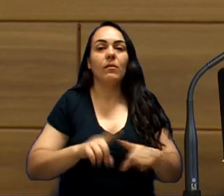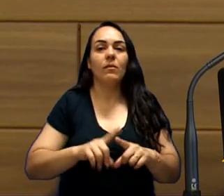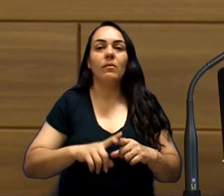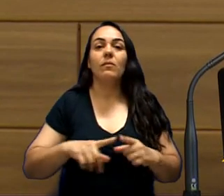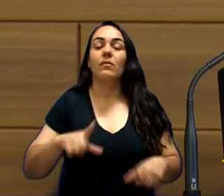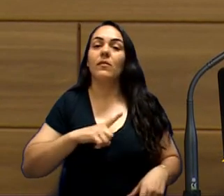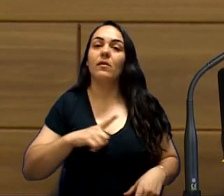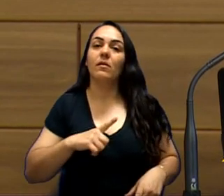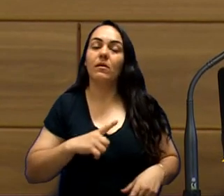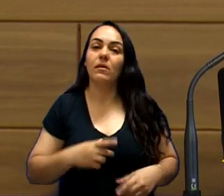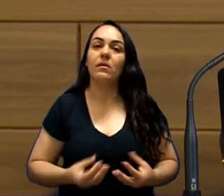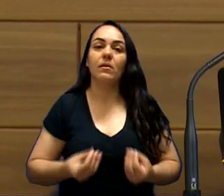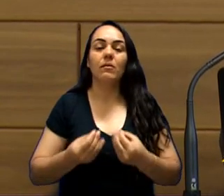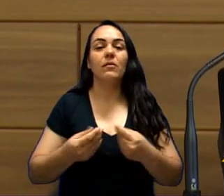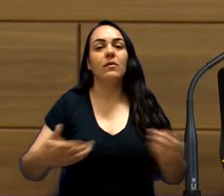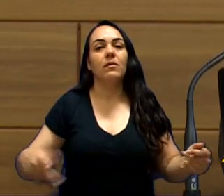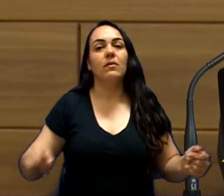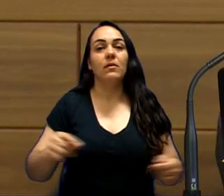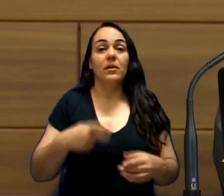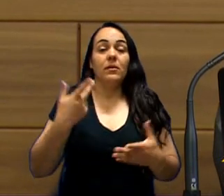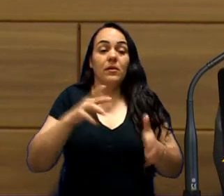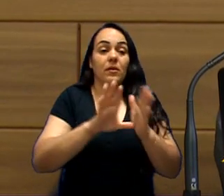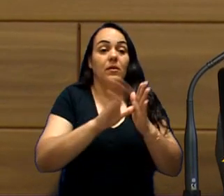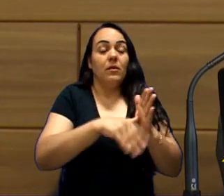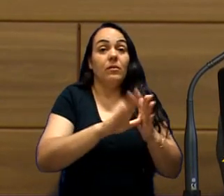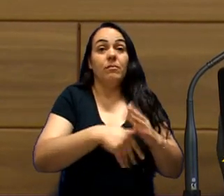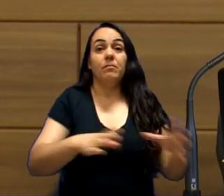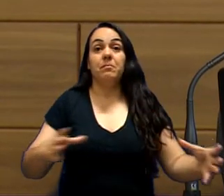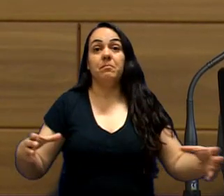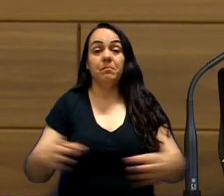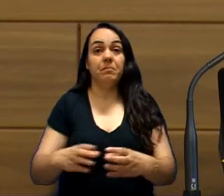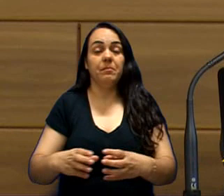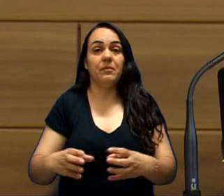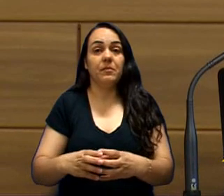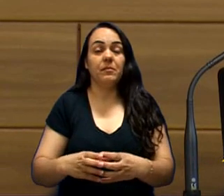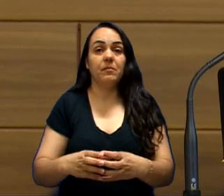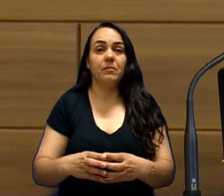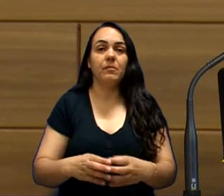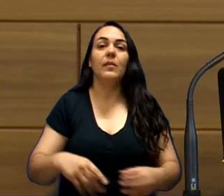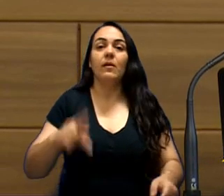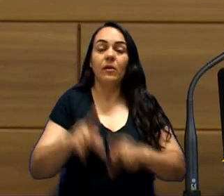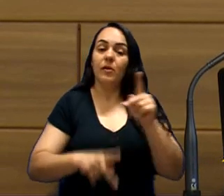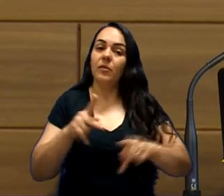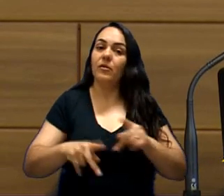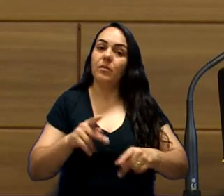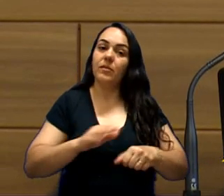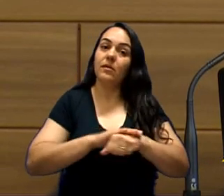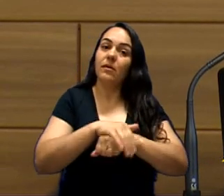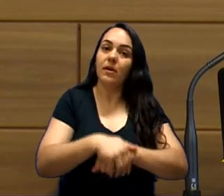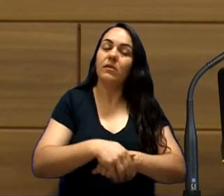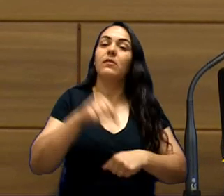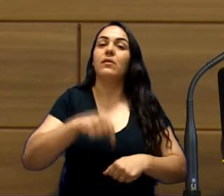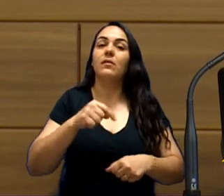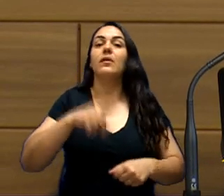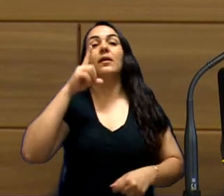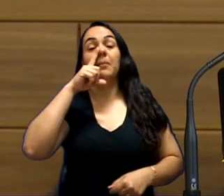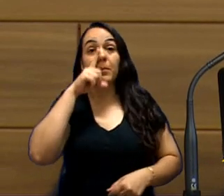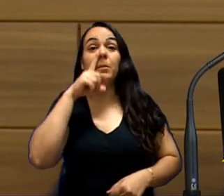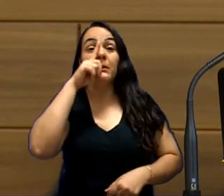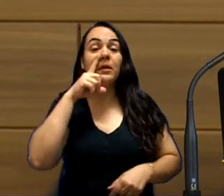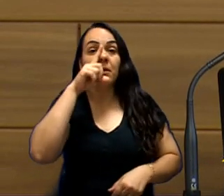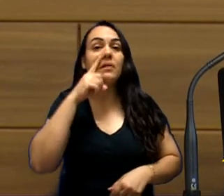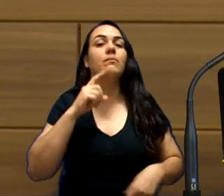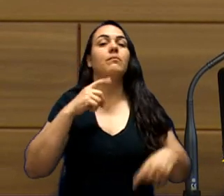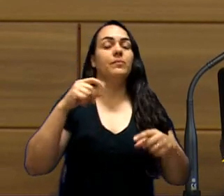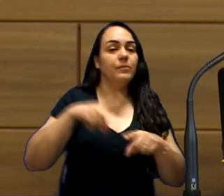uma grande incidência de roubo de carros. Então, é bom que a população saiba que à noite aqui é complicado.